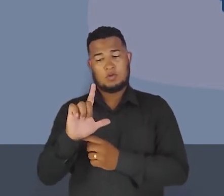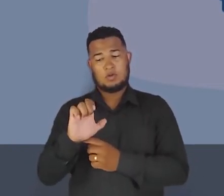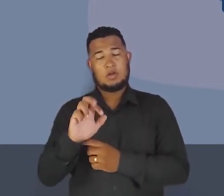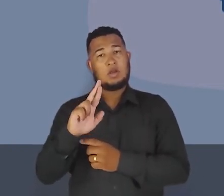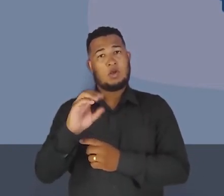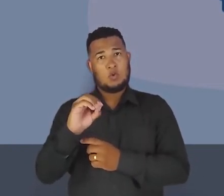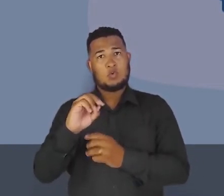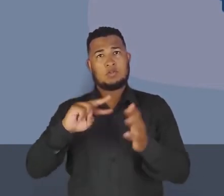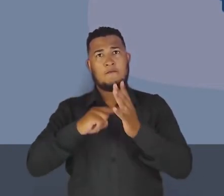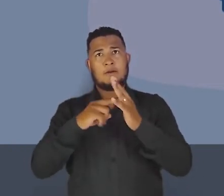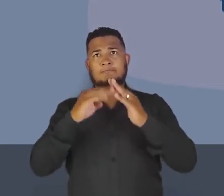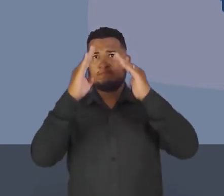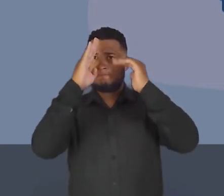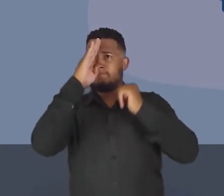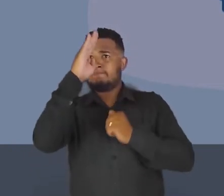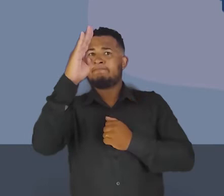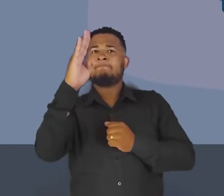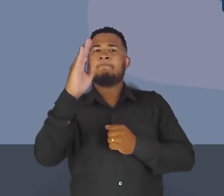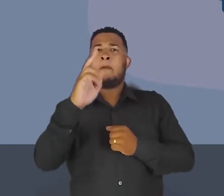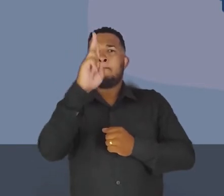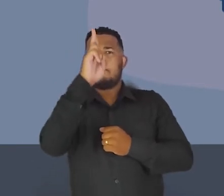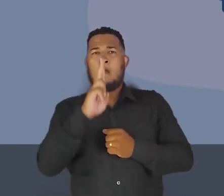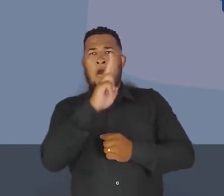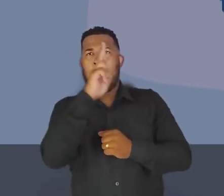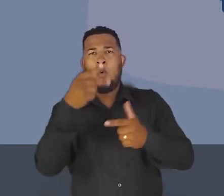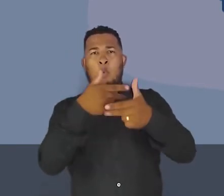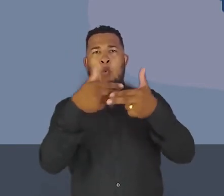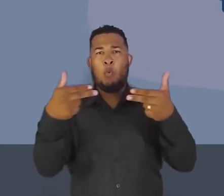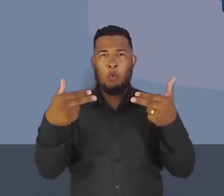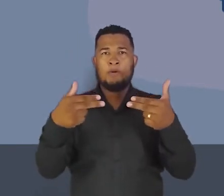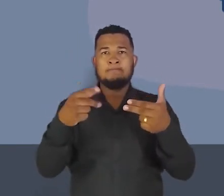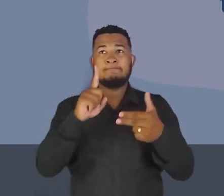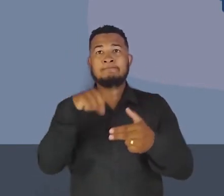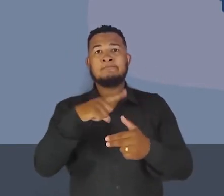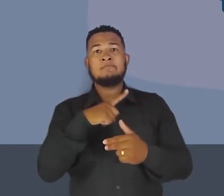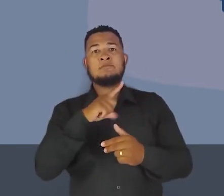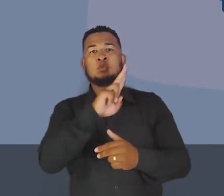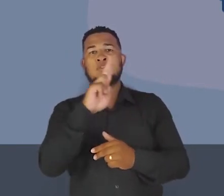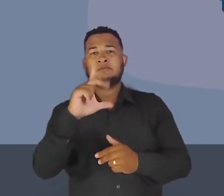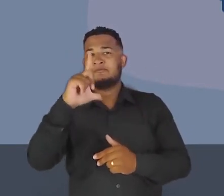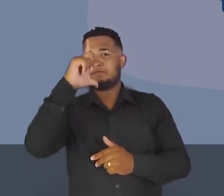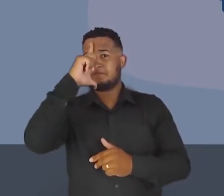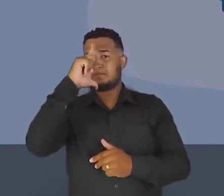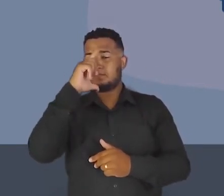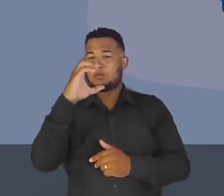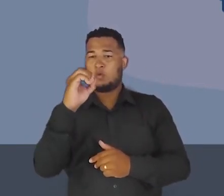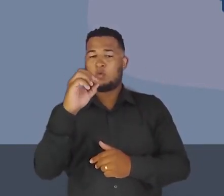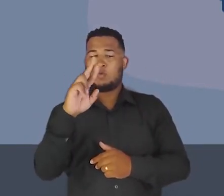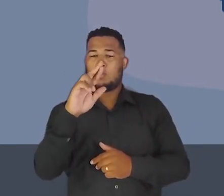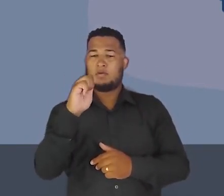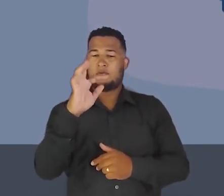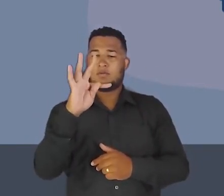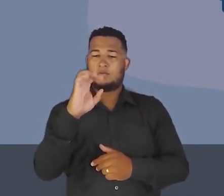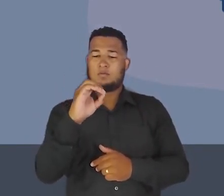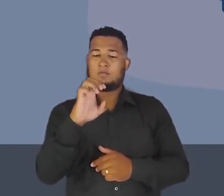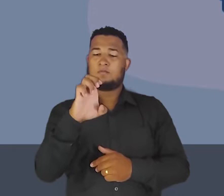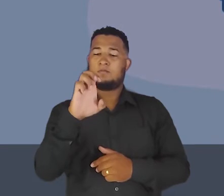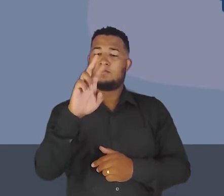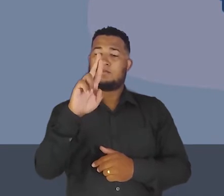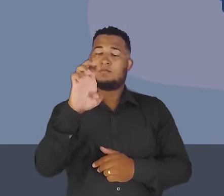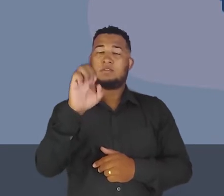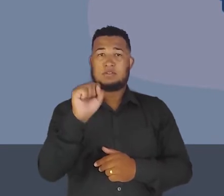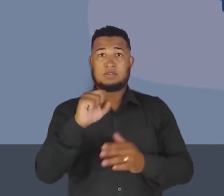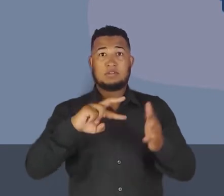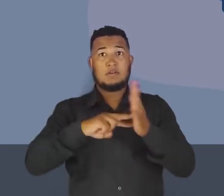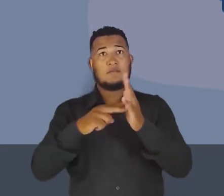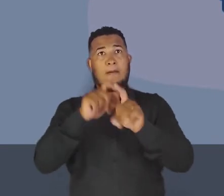topo da sociedade, os padres, os membros da igreja, que eram chamados no latim de oratores, ou seja, aqueles que